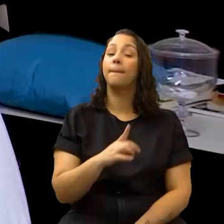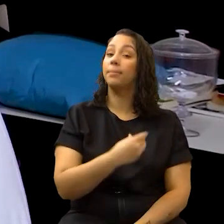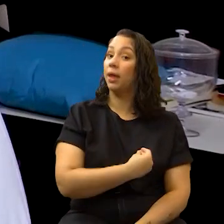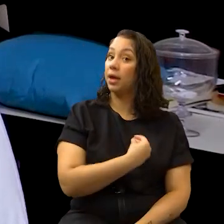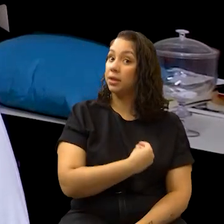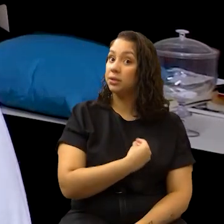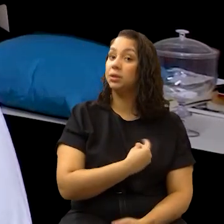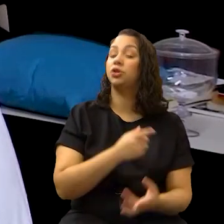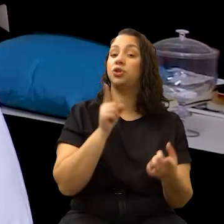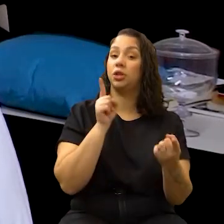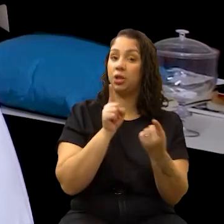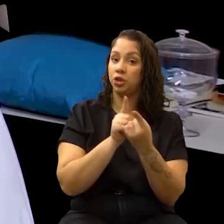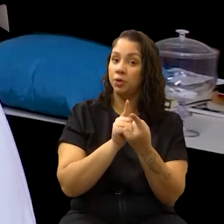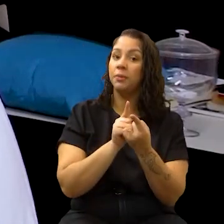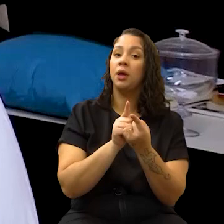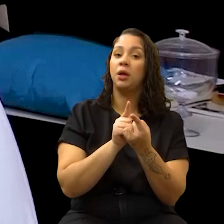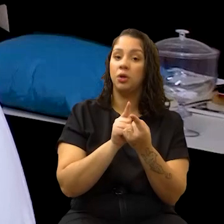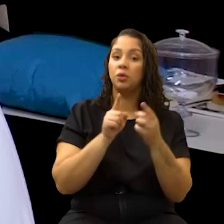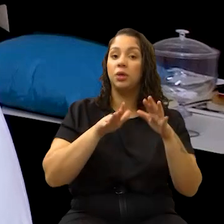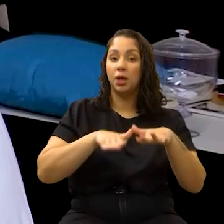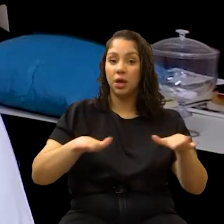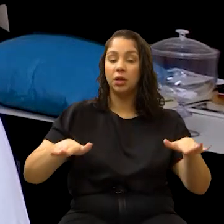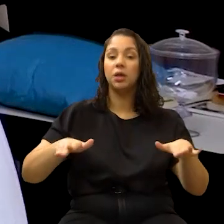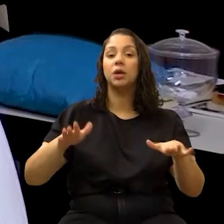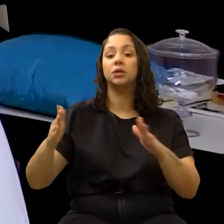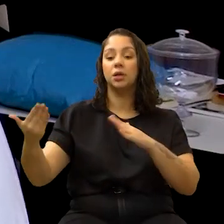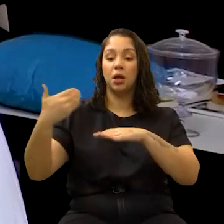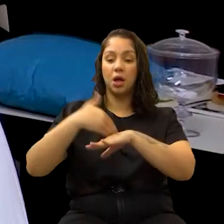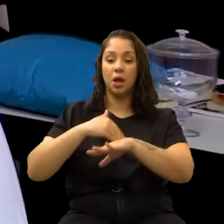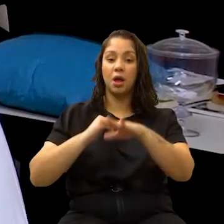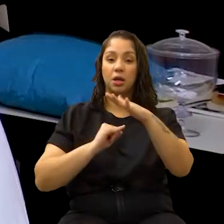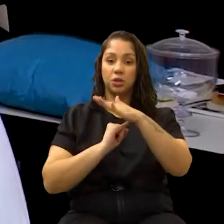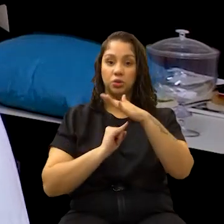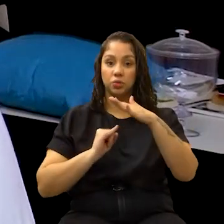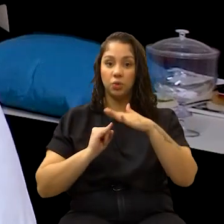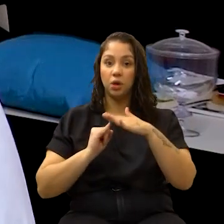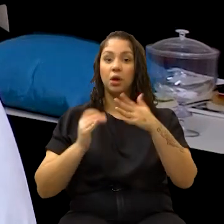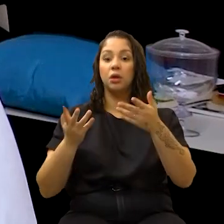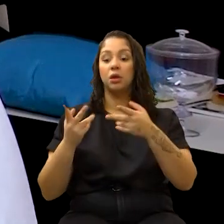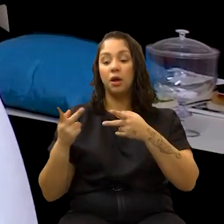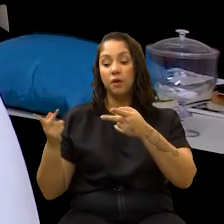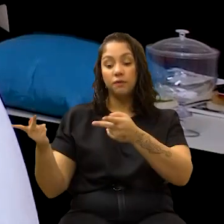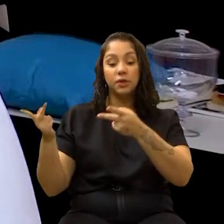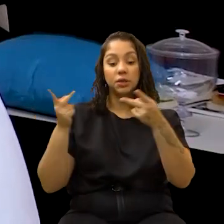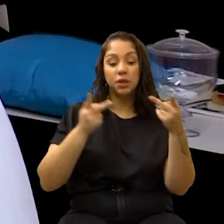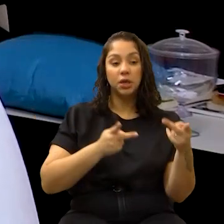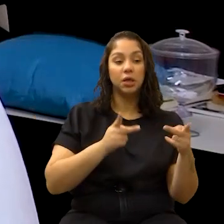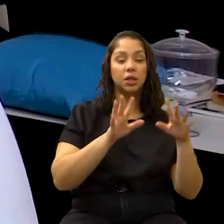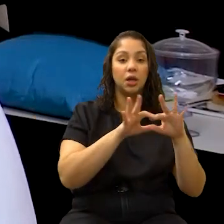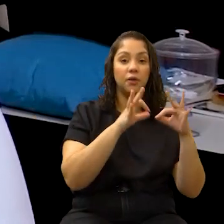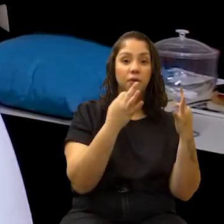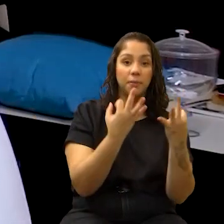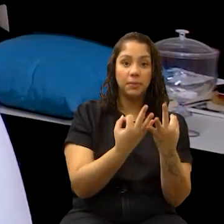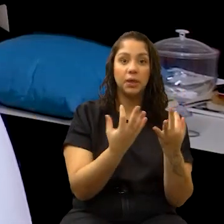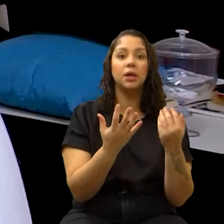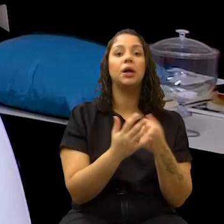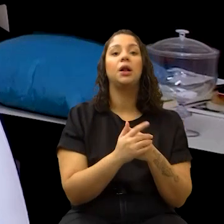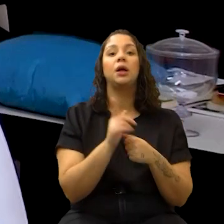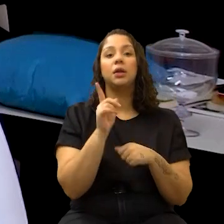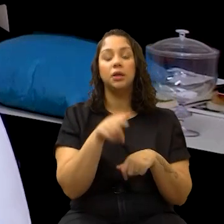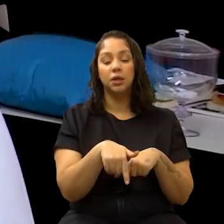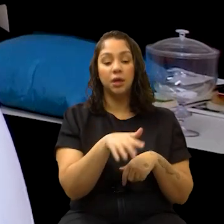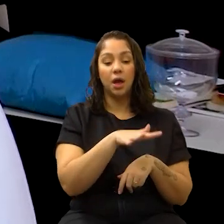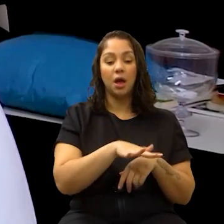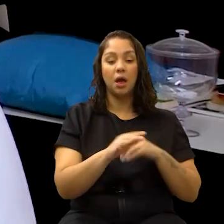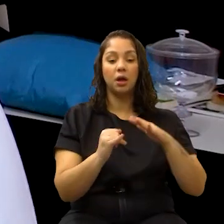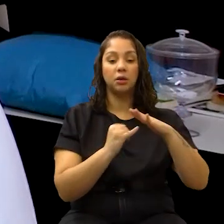né? Existem, sim, atendimentos, né, que a criança vem para a instituição, as visitas, né, à família de origem ou